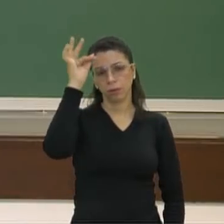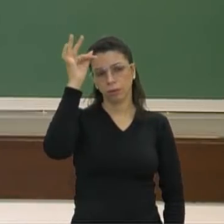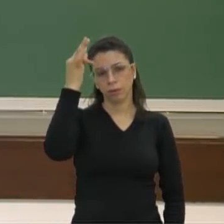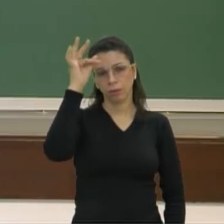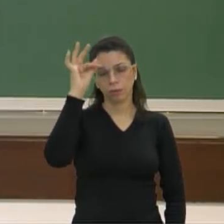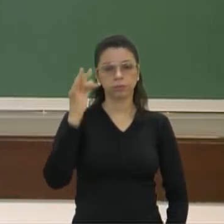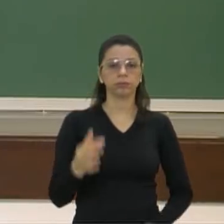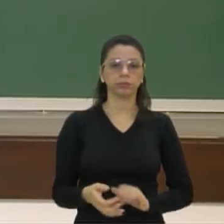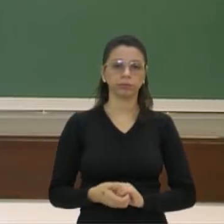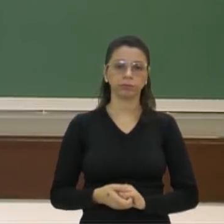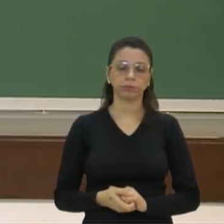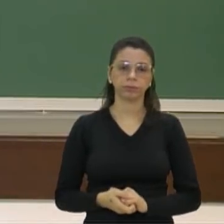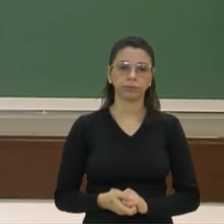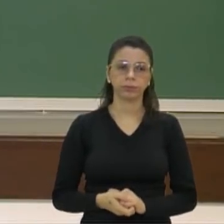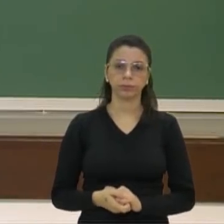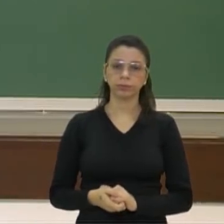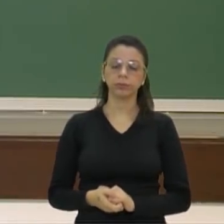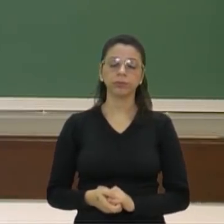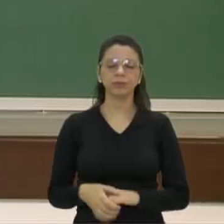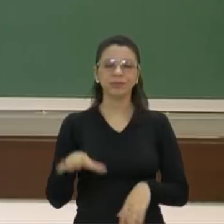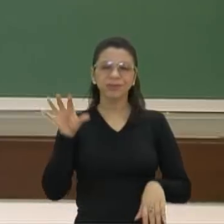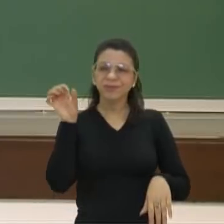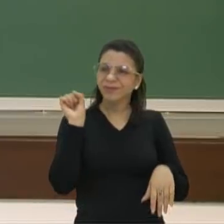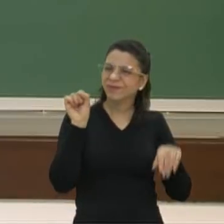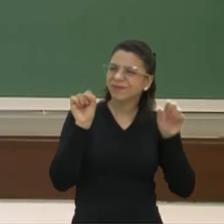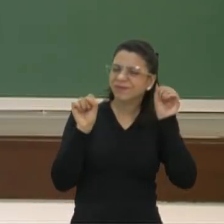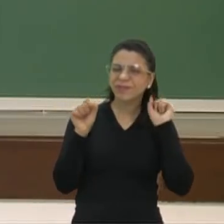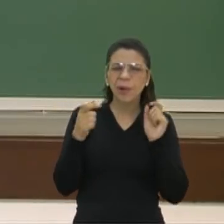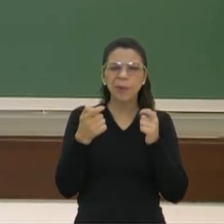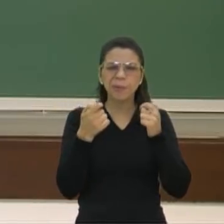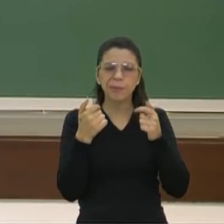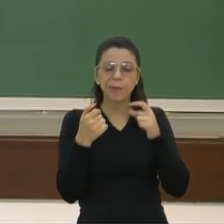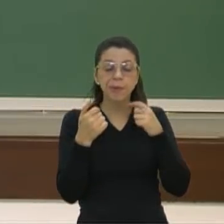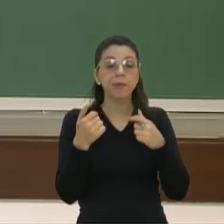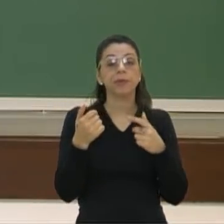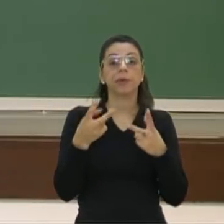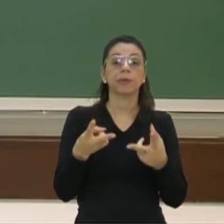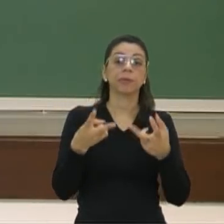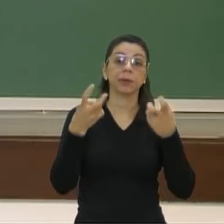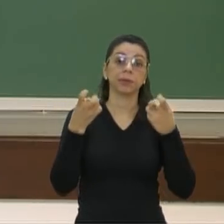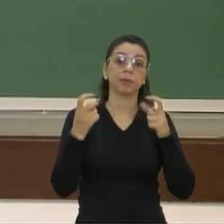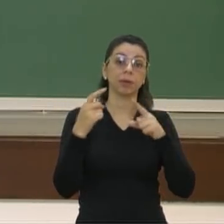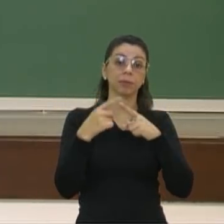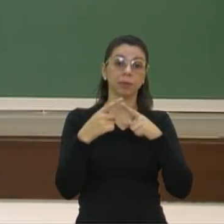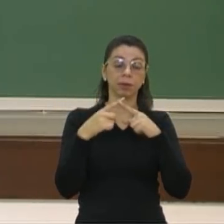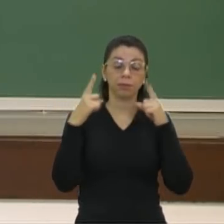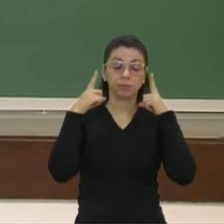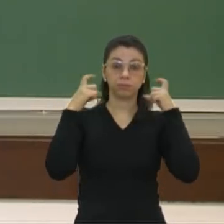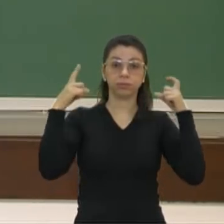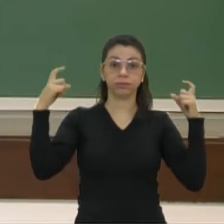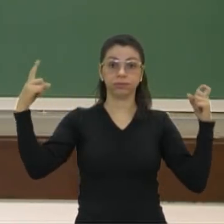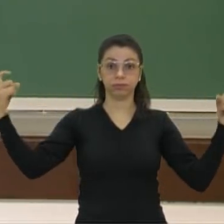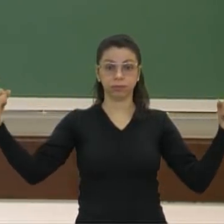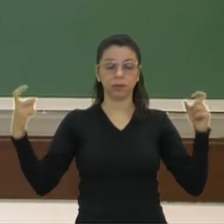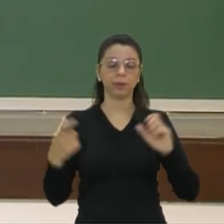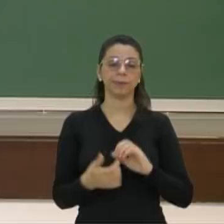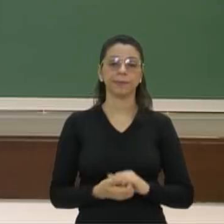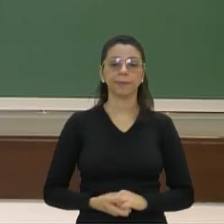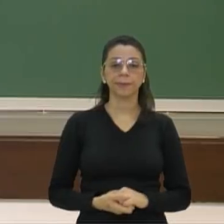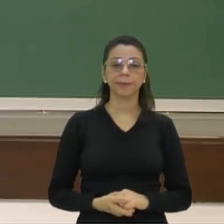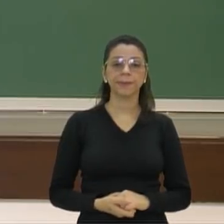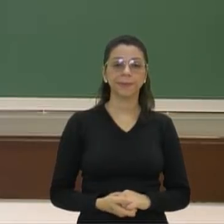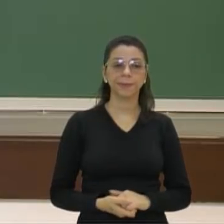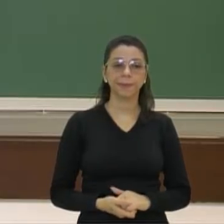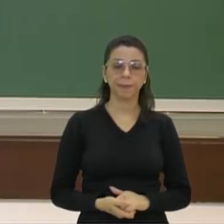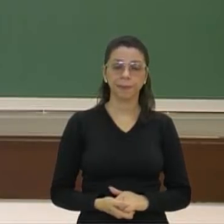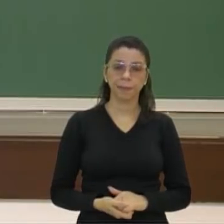na sequência, você parece que não está ouvindo direito as coisas, para você perceber que a intensidade está muito alta. Além do